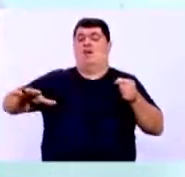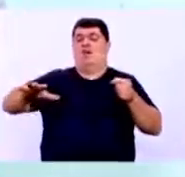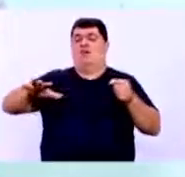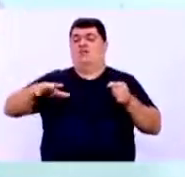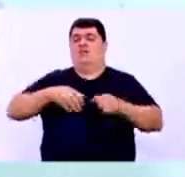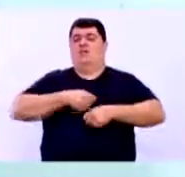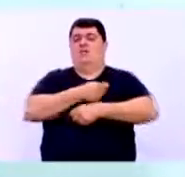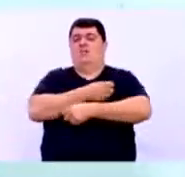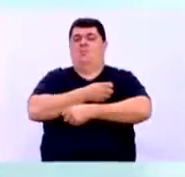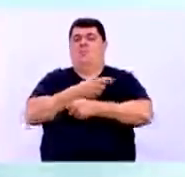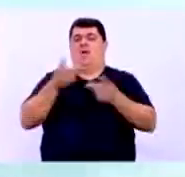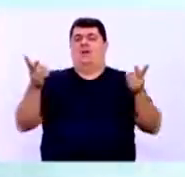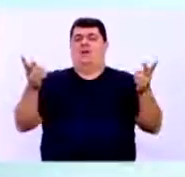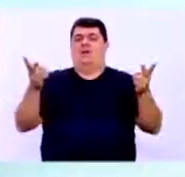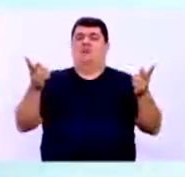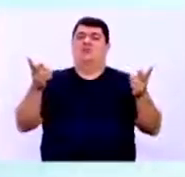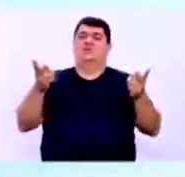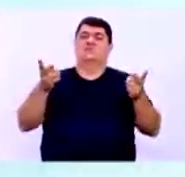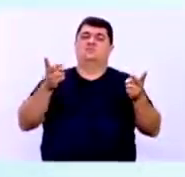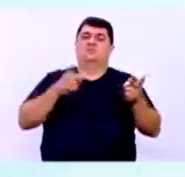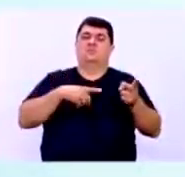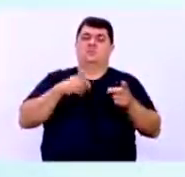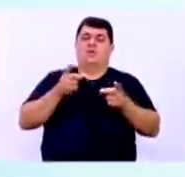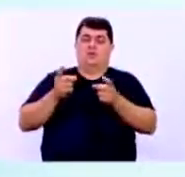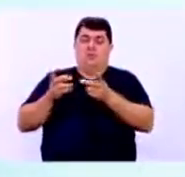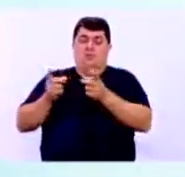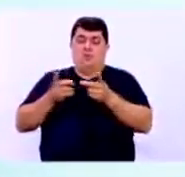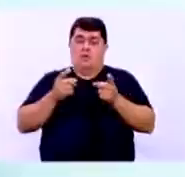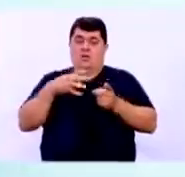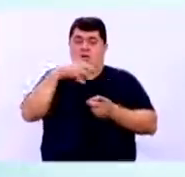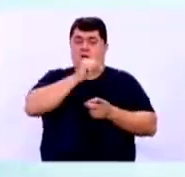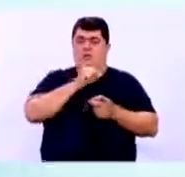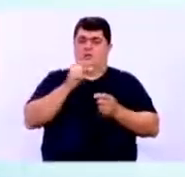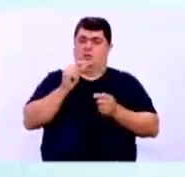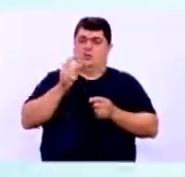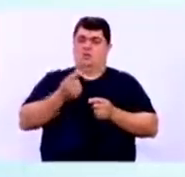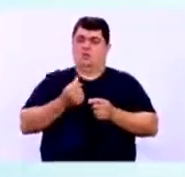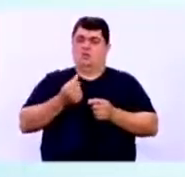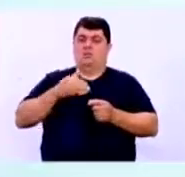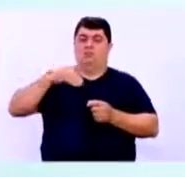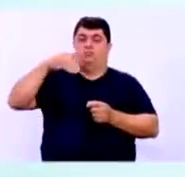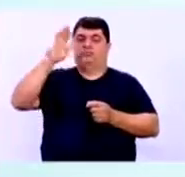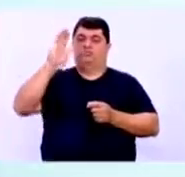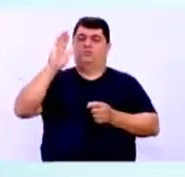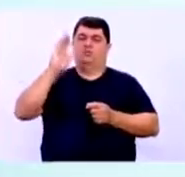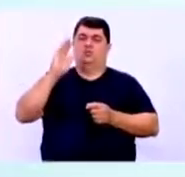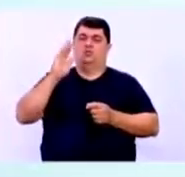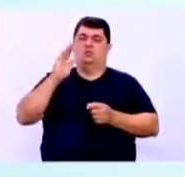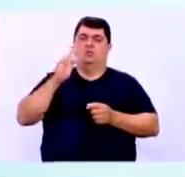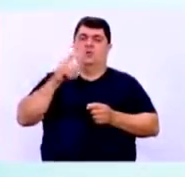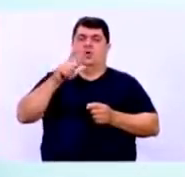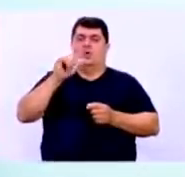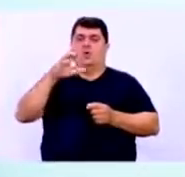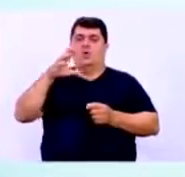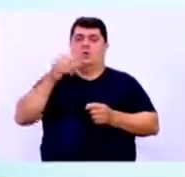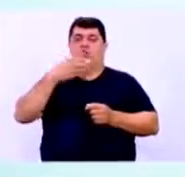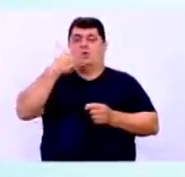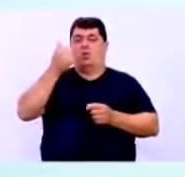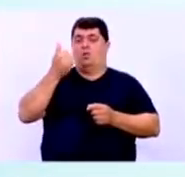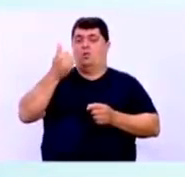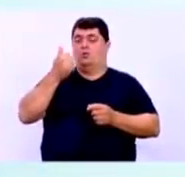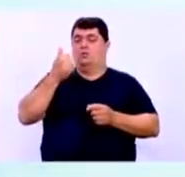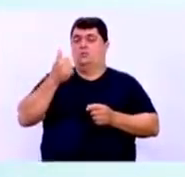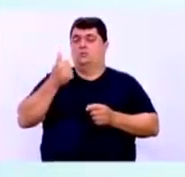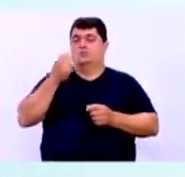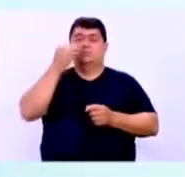produto? Não, o produto está saindo muito rápido. De repente eu posso aumentar o preço desse produto, ganhar uma lucratividade um pouco maior em cima